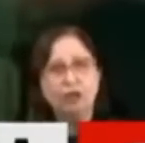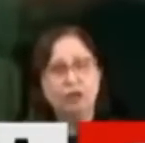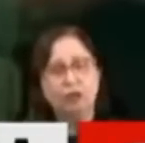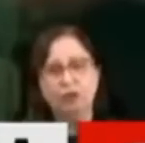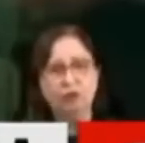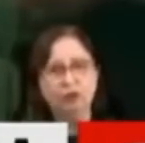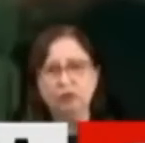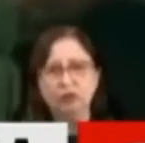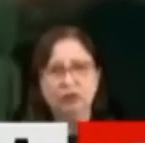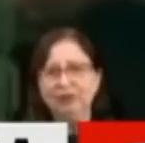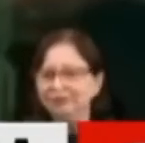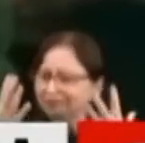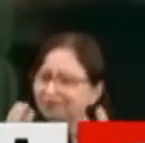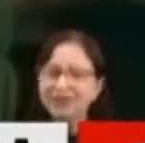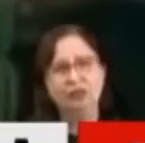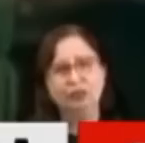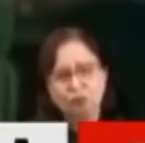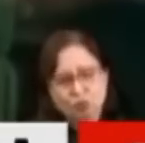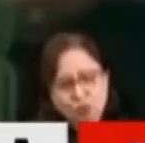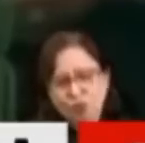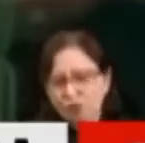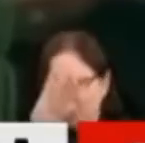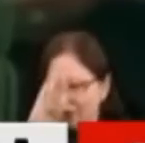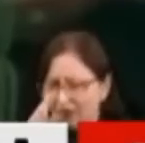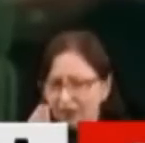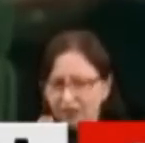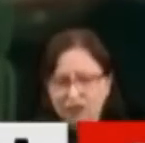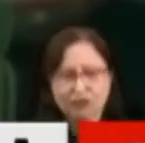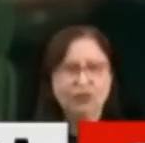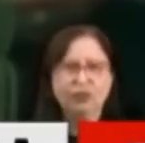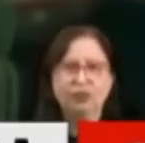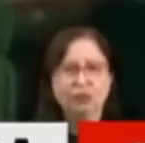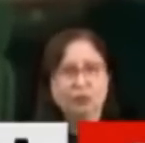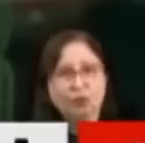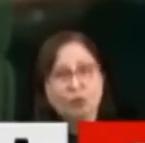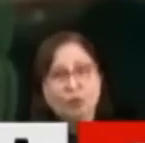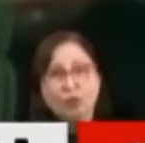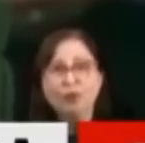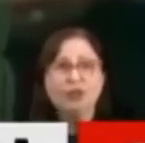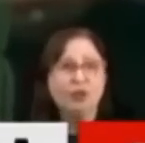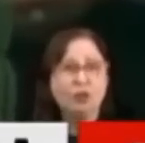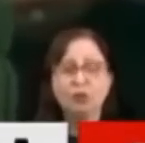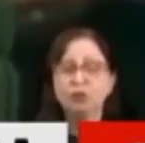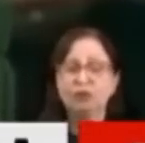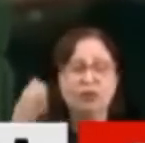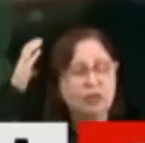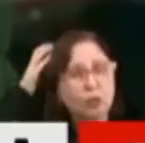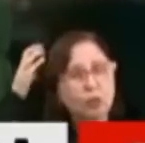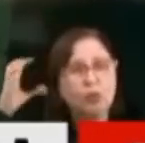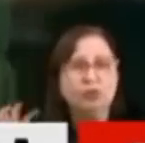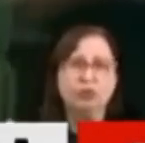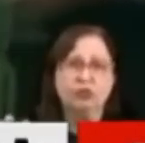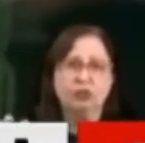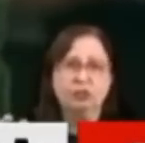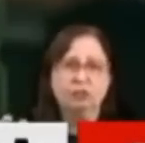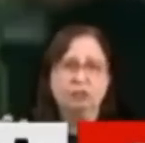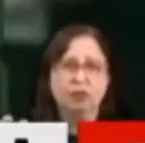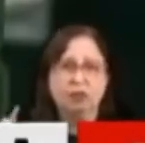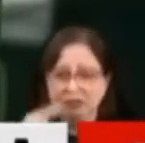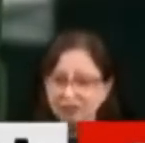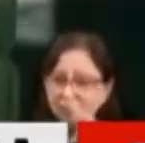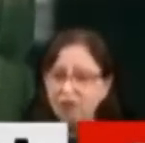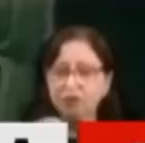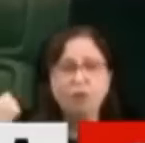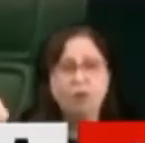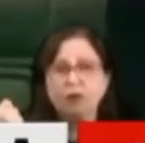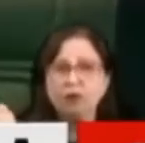muito Severo muito Severo porque se trata de algo extremamente grave eu já disse isso